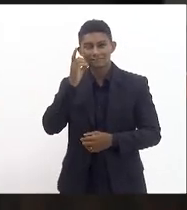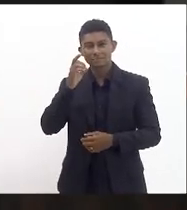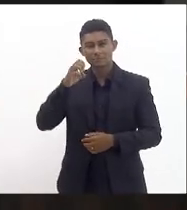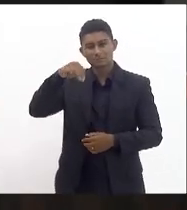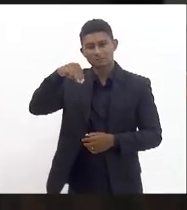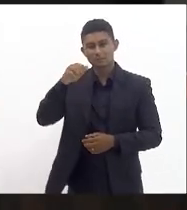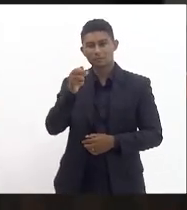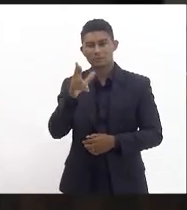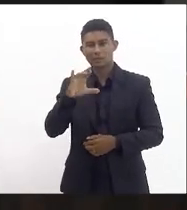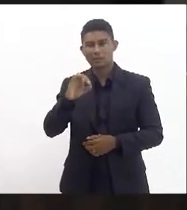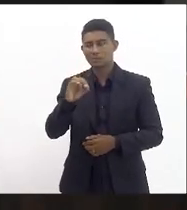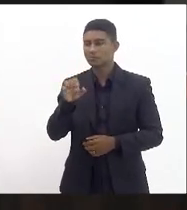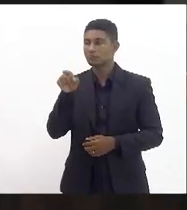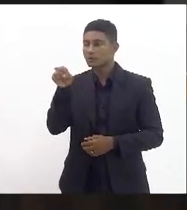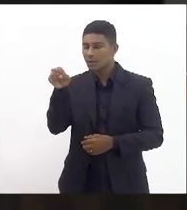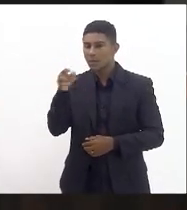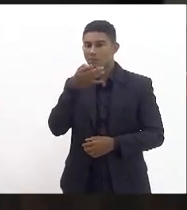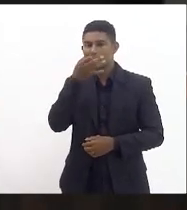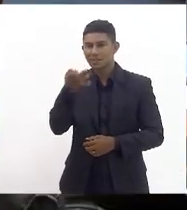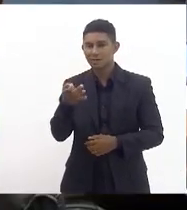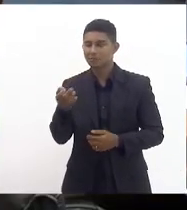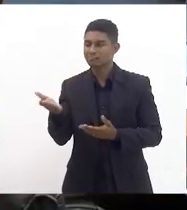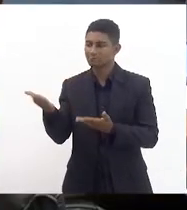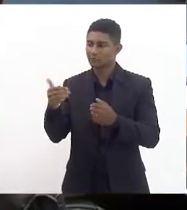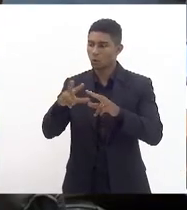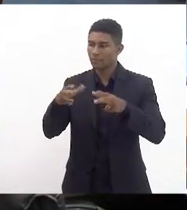Márcio Pacheco para emitir parecer pela Comissão de Transporte.